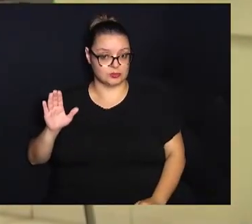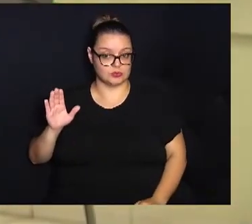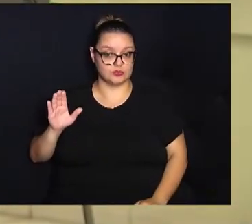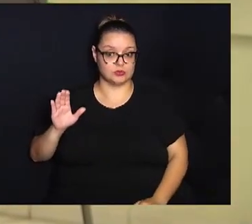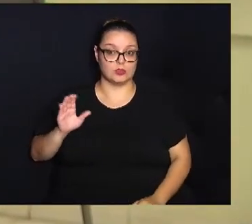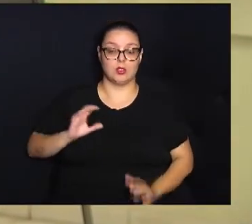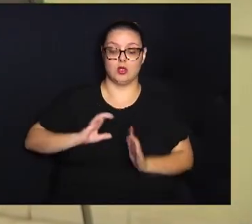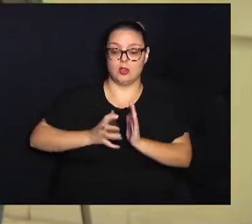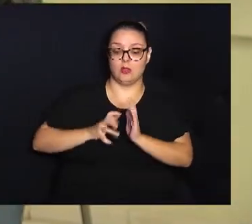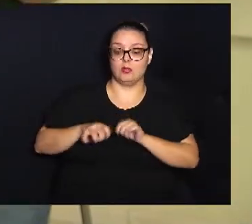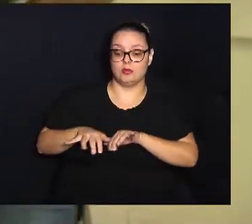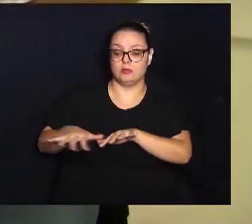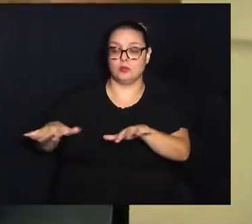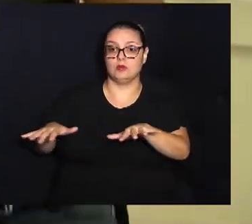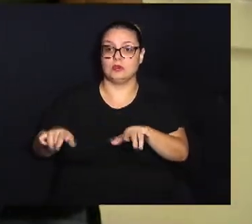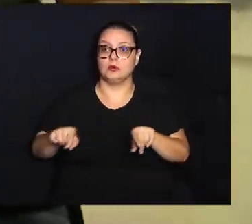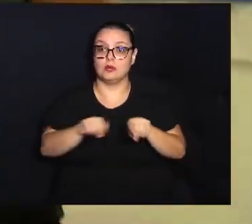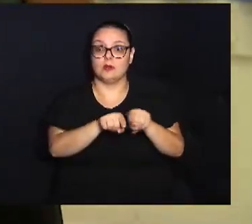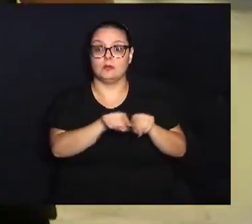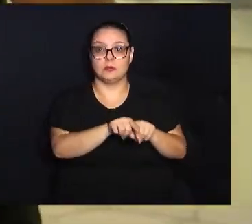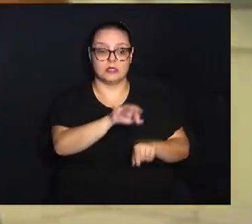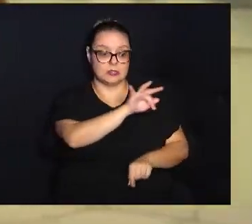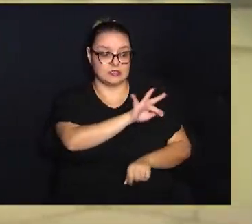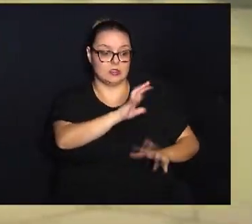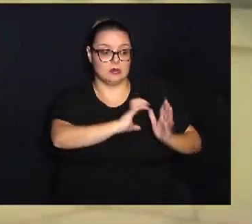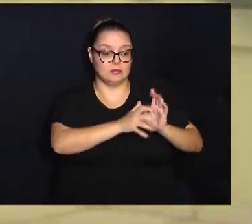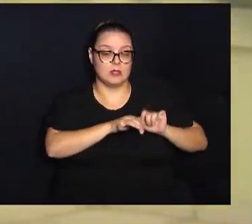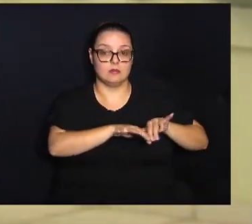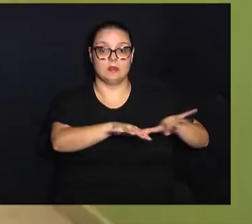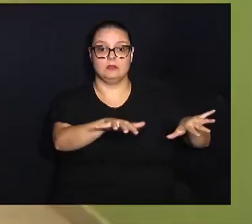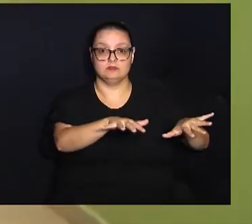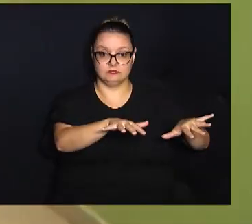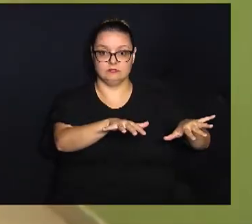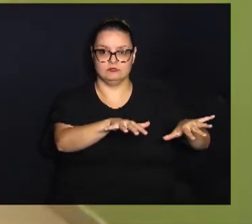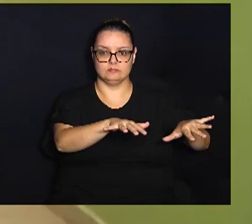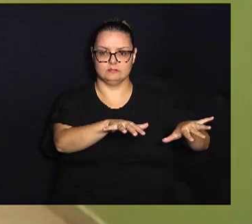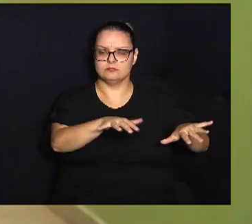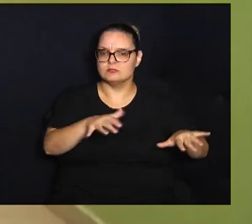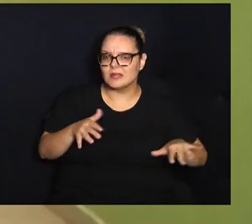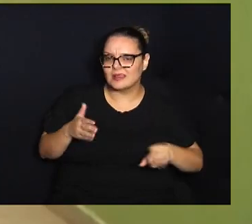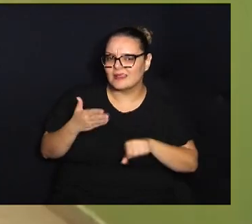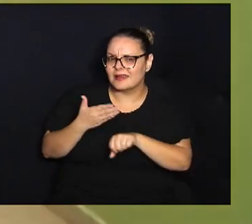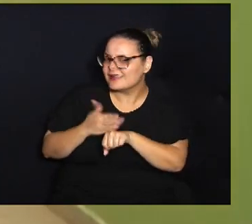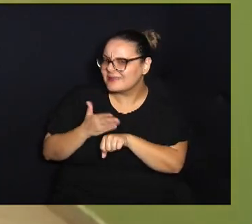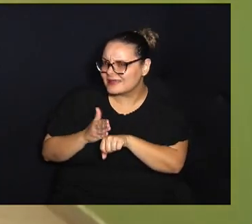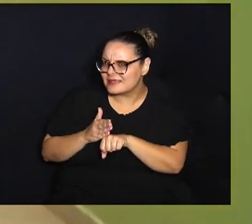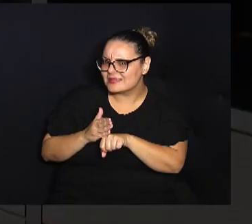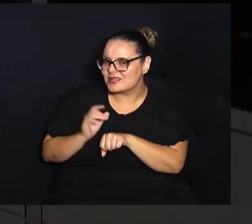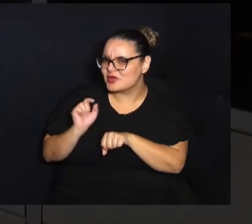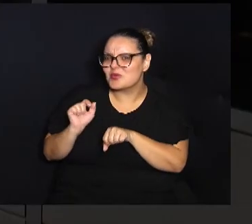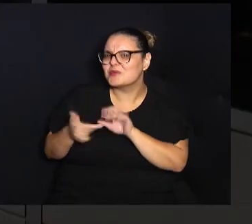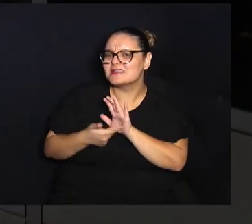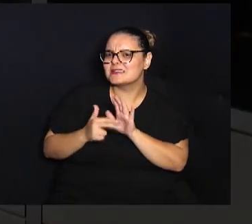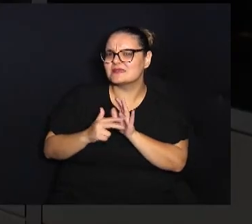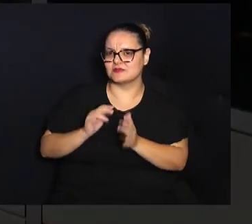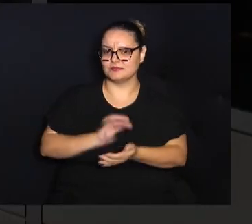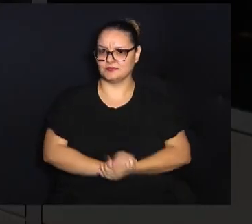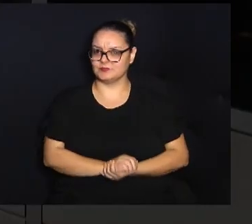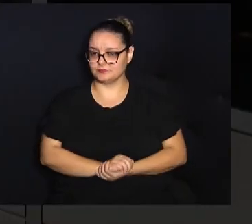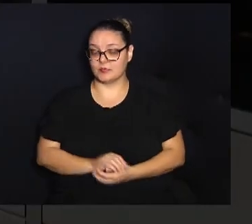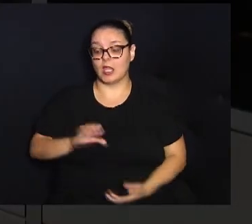de coligações quanto de federações partidárias. Mas e na prática, o que isso quer dizer? A questão